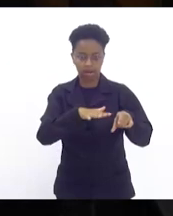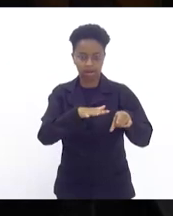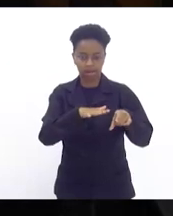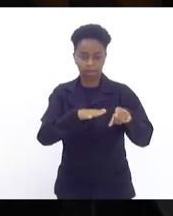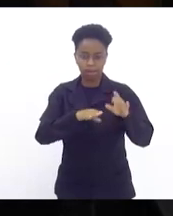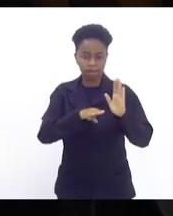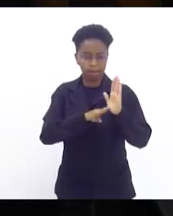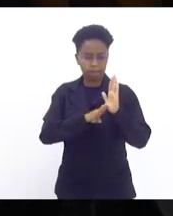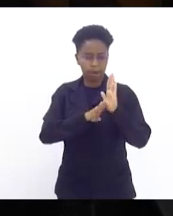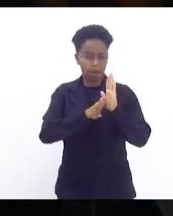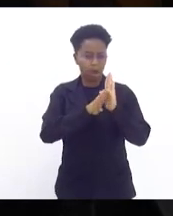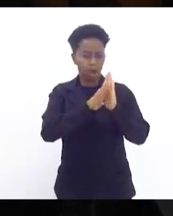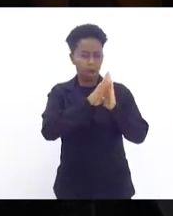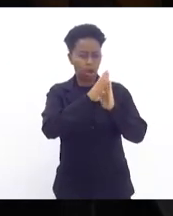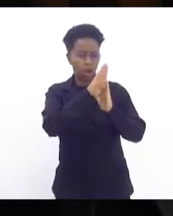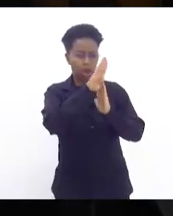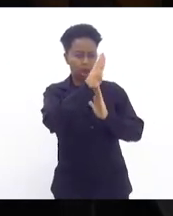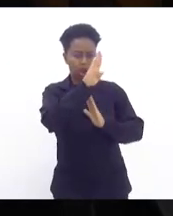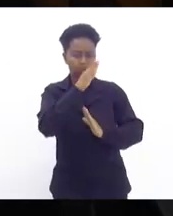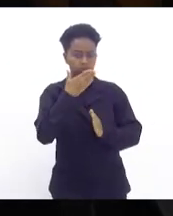Patamares impressionantes